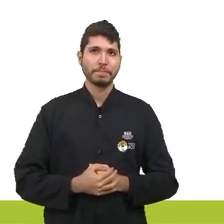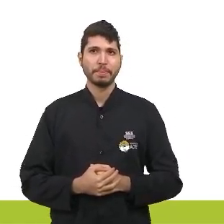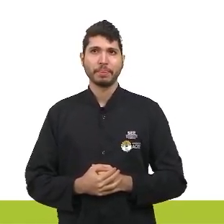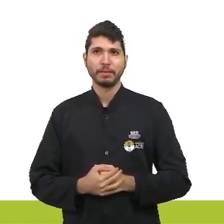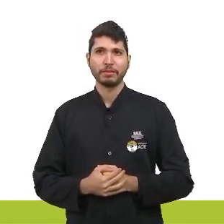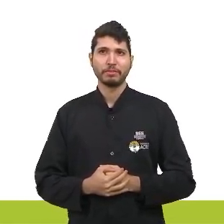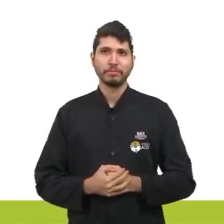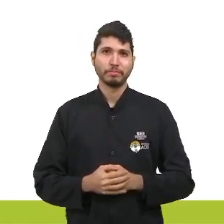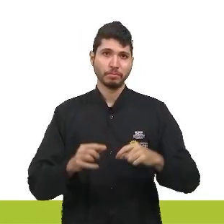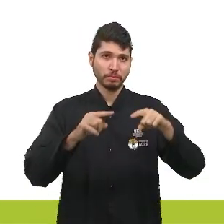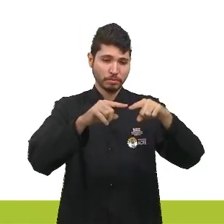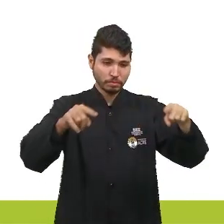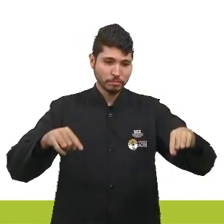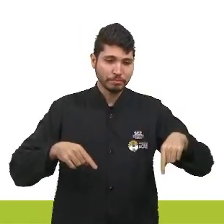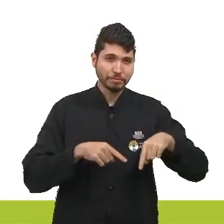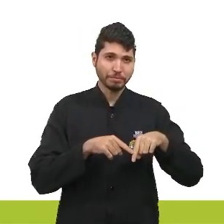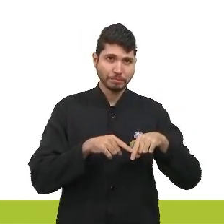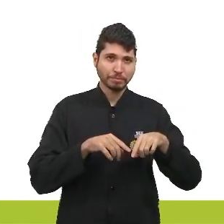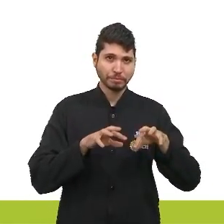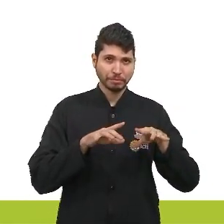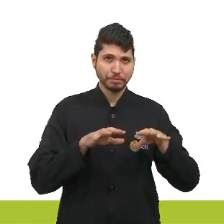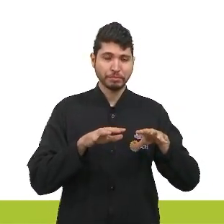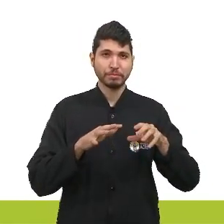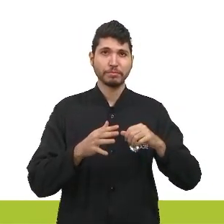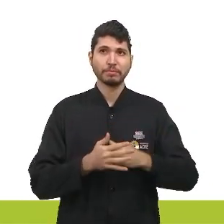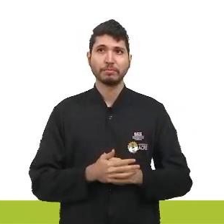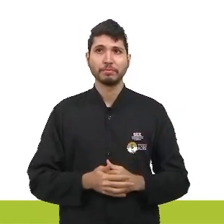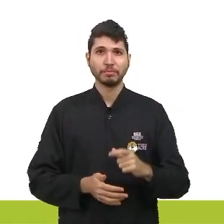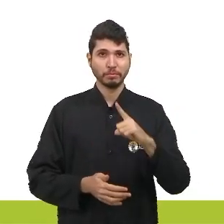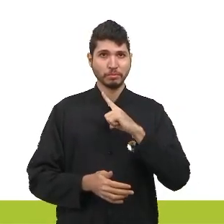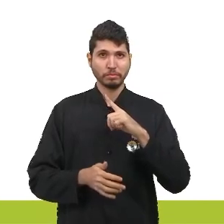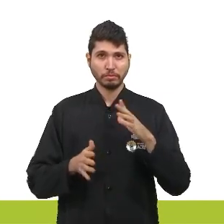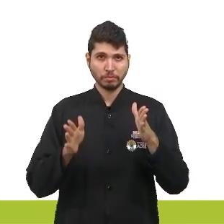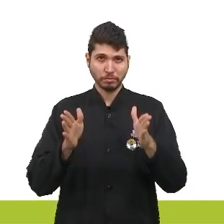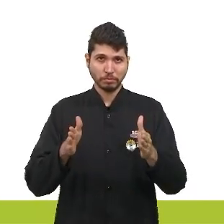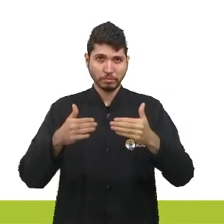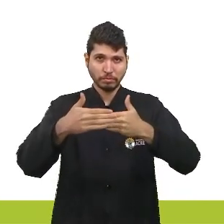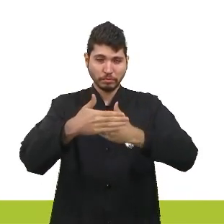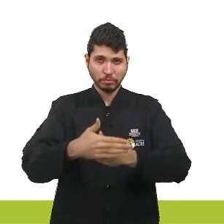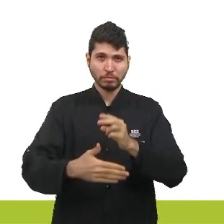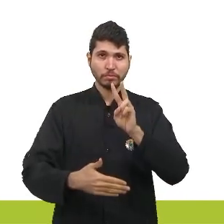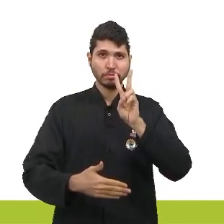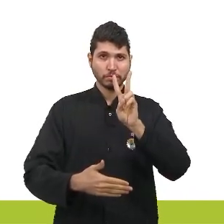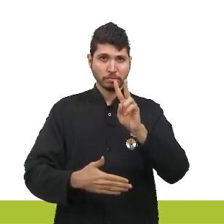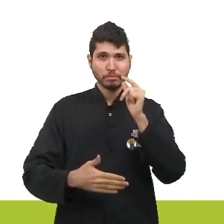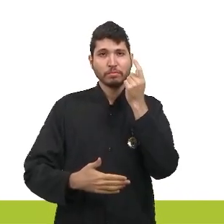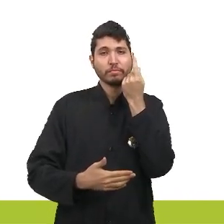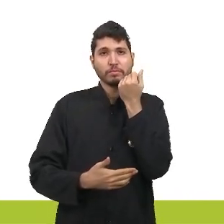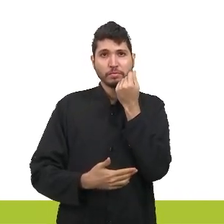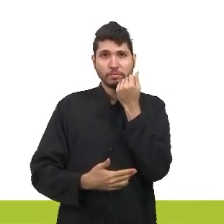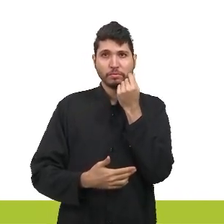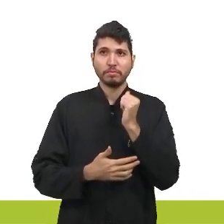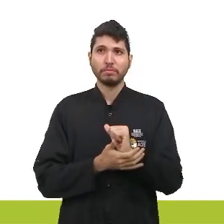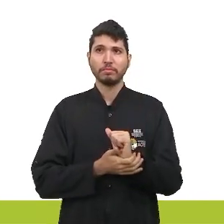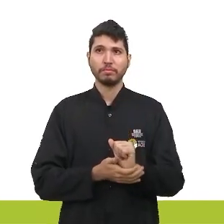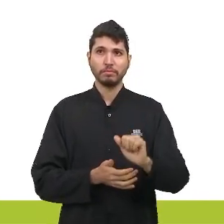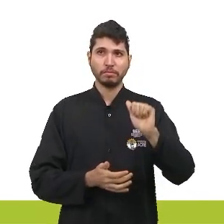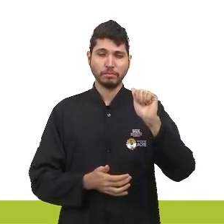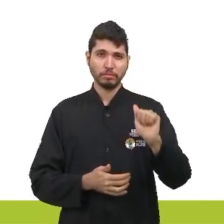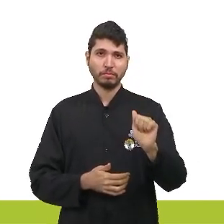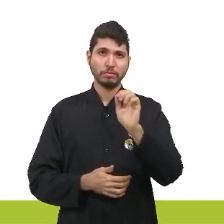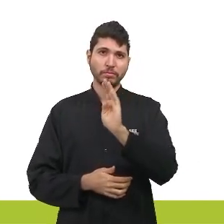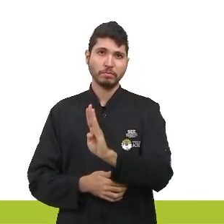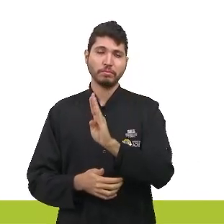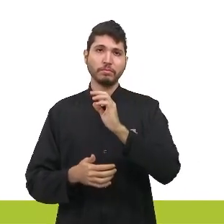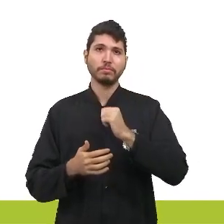Num escritório, há 2 porta-lápis, um A e um B.